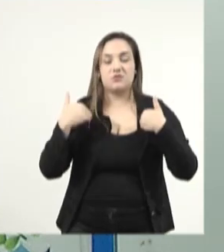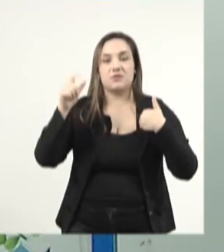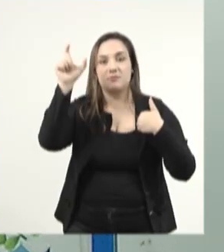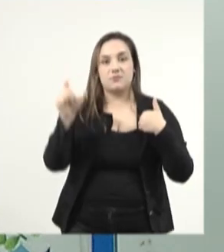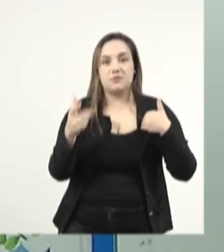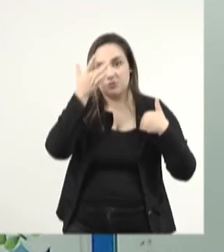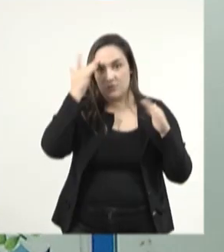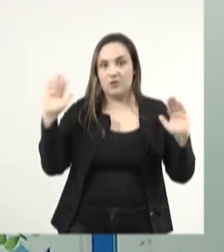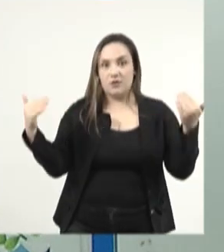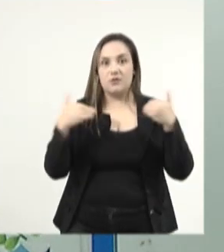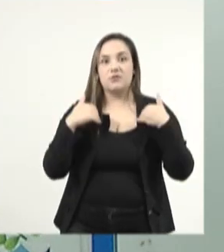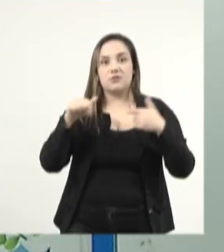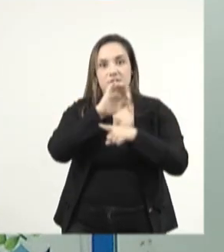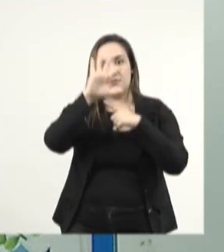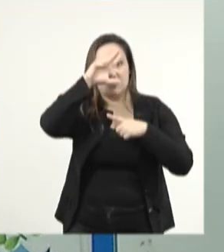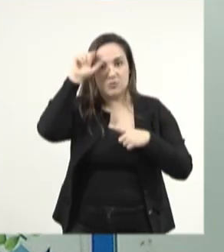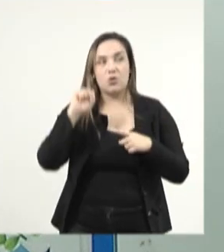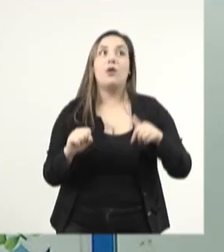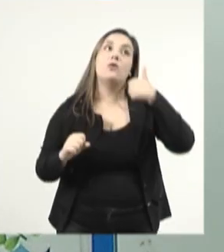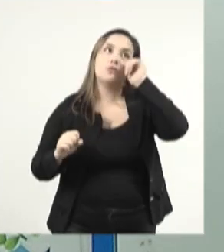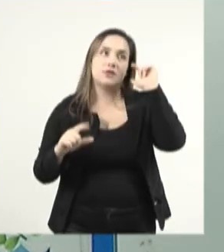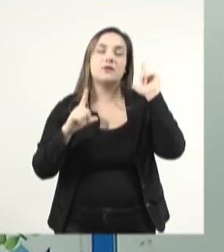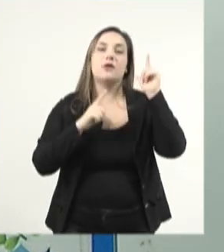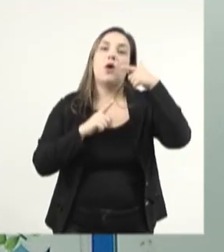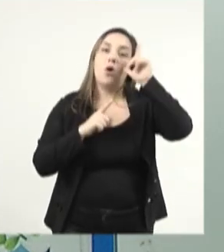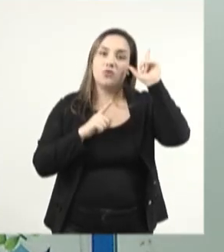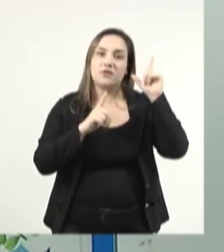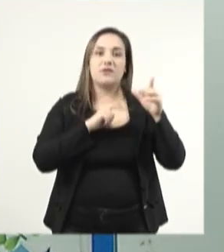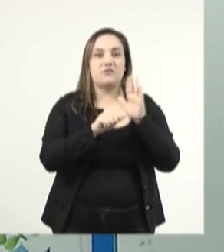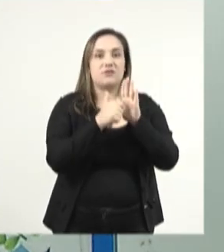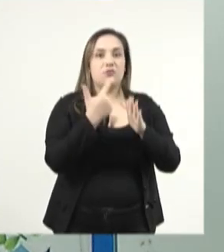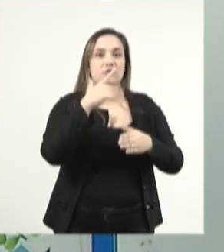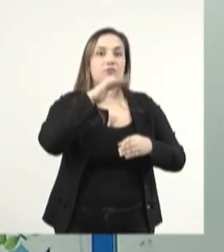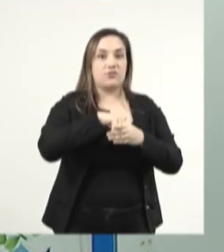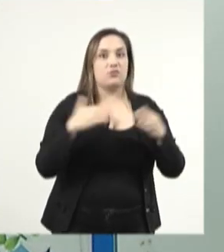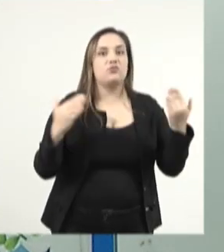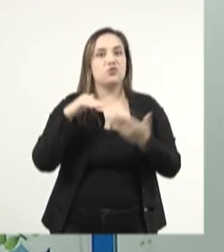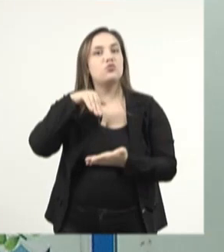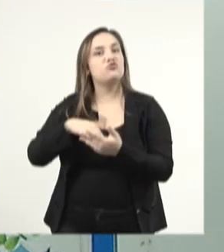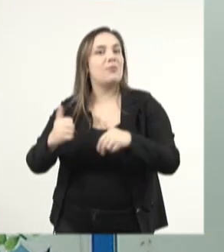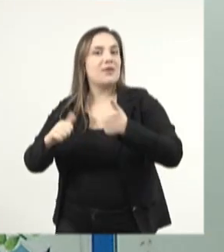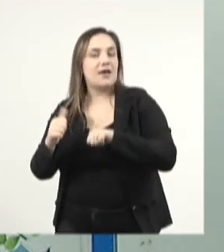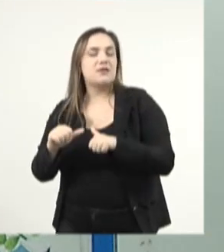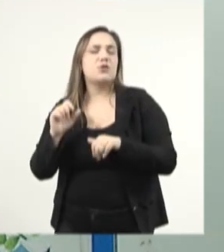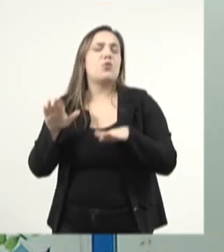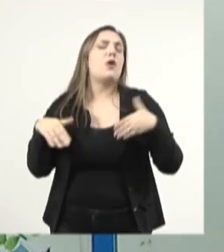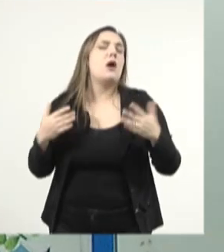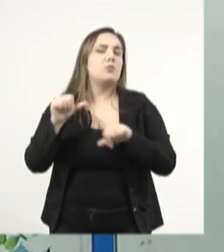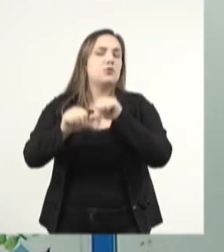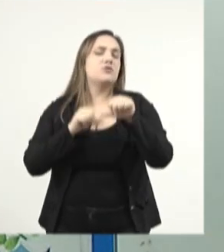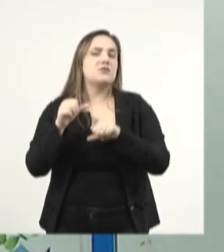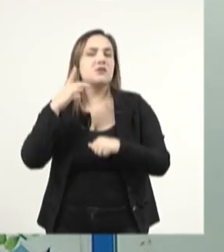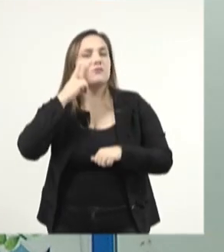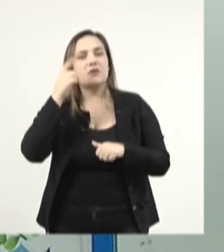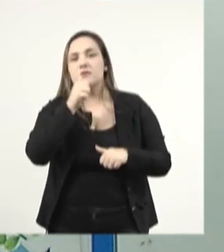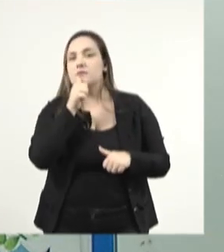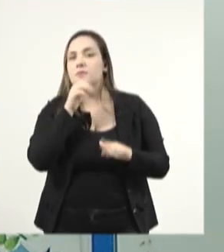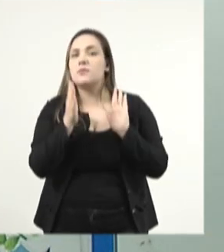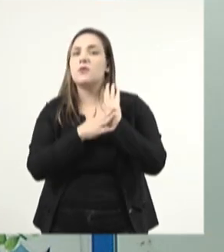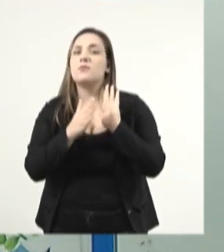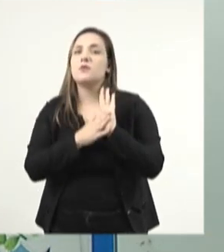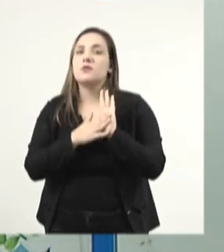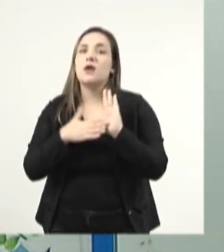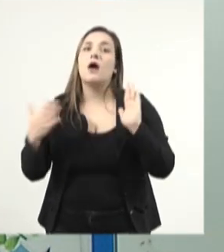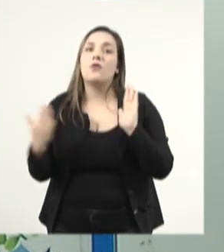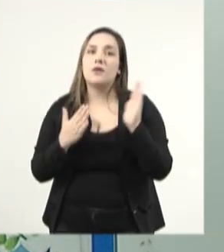Grosso do Sul. Essa matéria, inclusive, passou ontem em segunda votação no plenário da Lemes. O que traz? Que mudança é essa que o deputado Neno Razuc propôs e